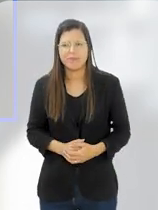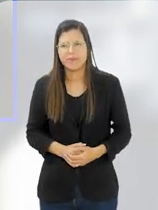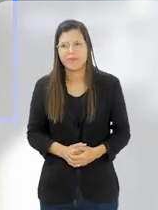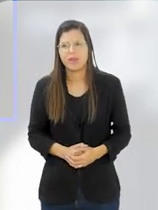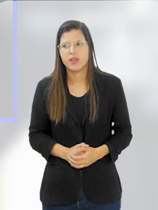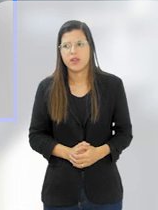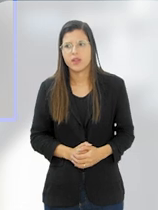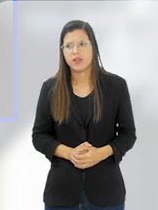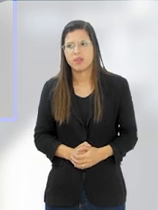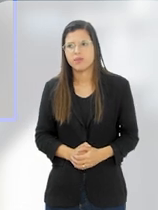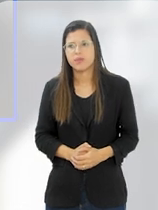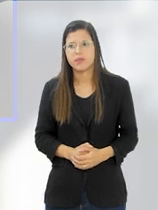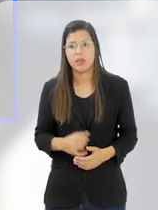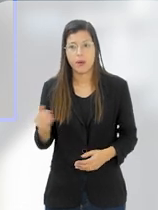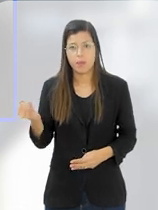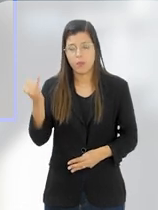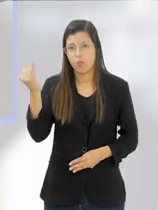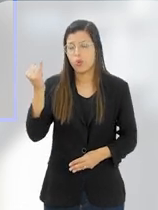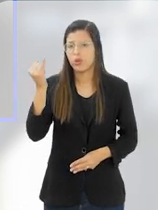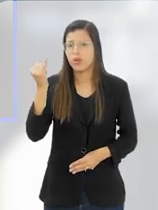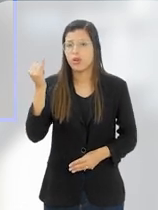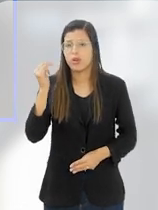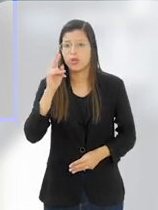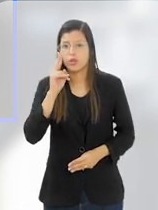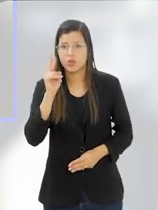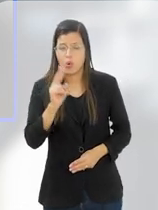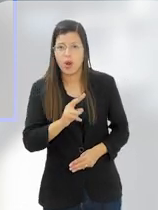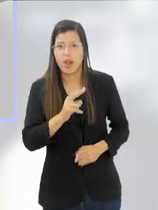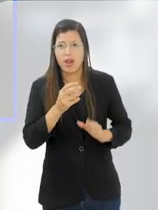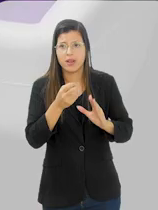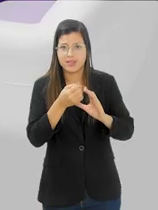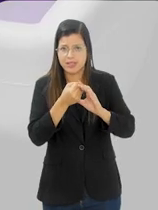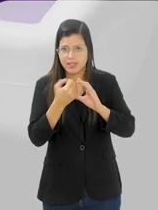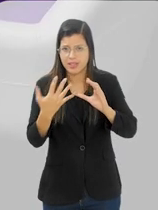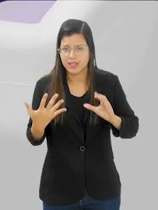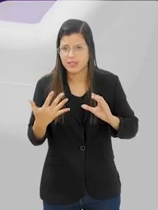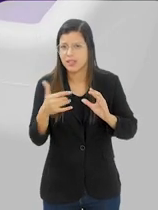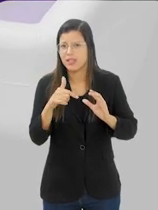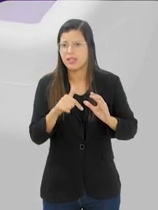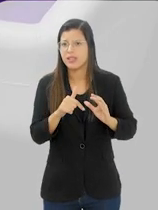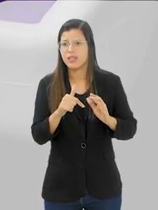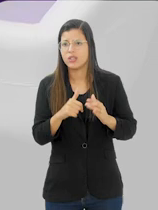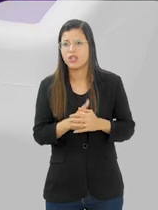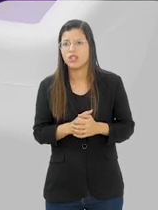né? Então, é fundamental a gente olhar para esses aspectos dessa maneira